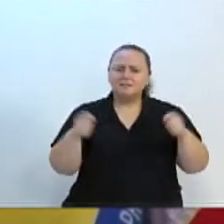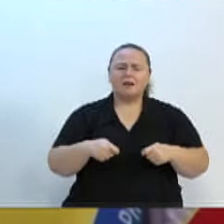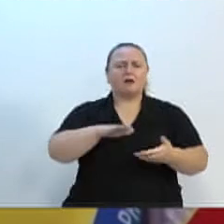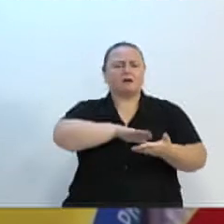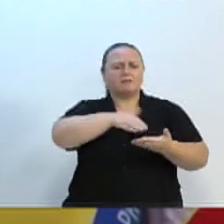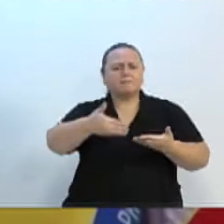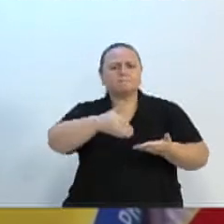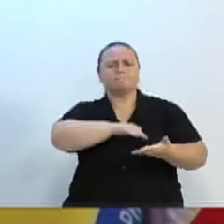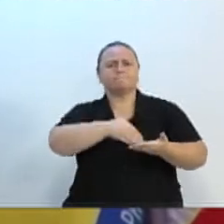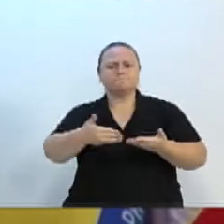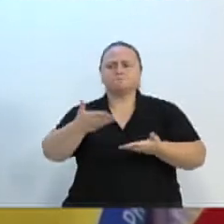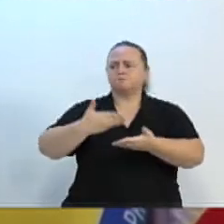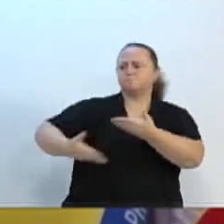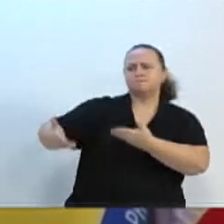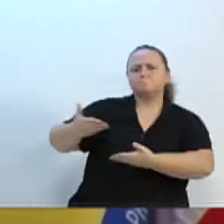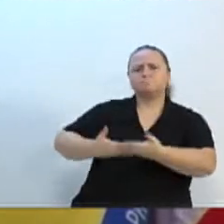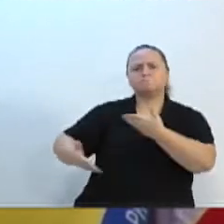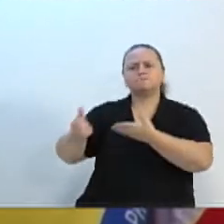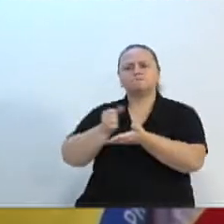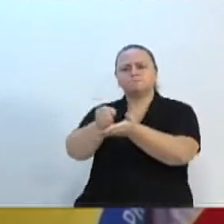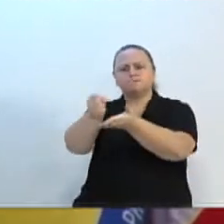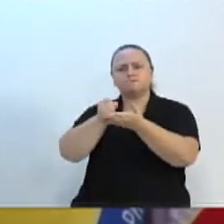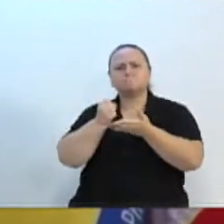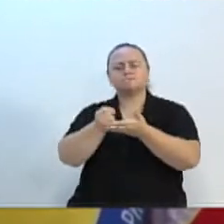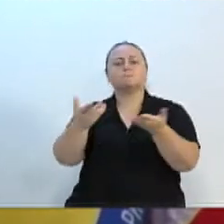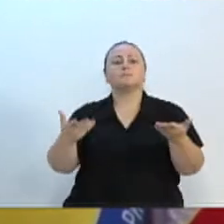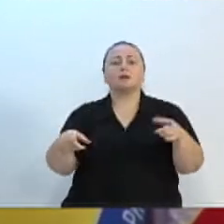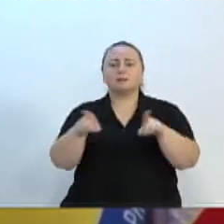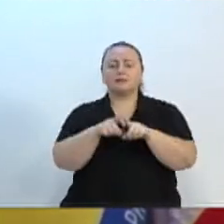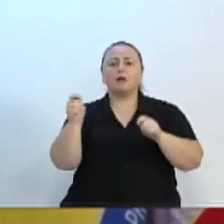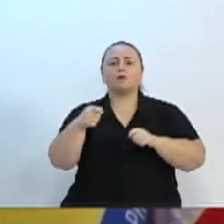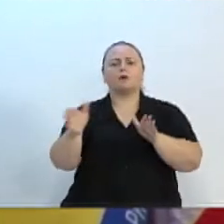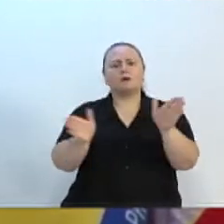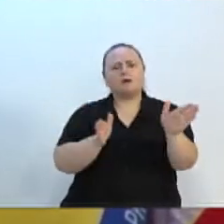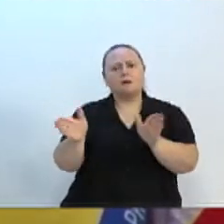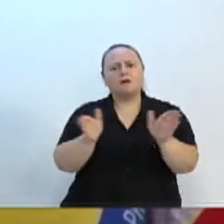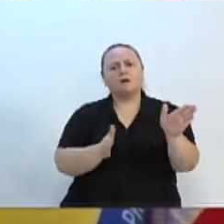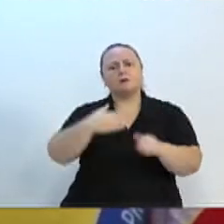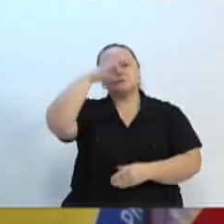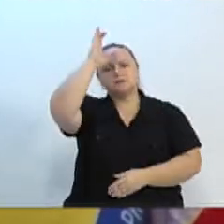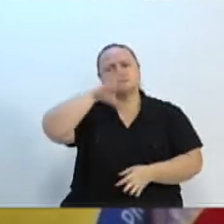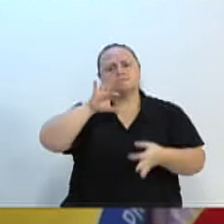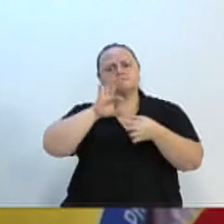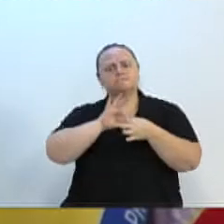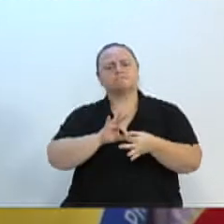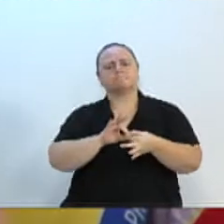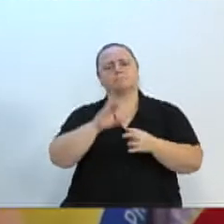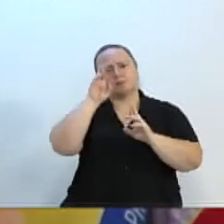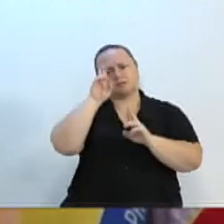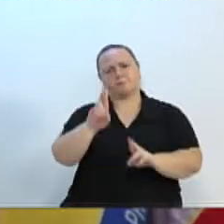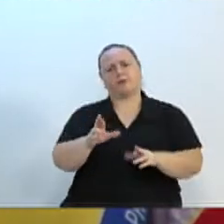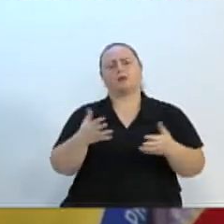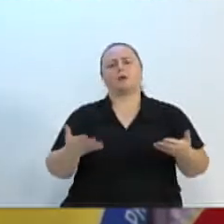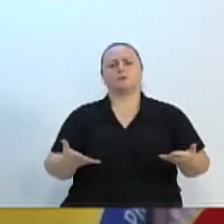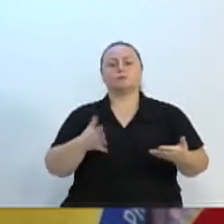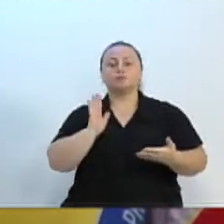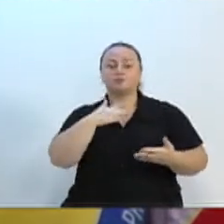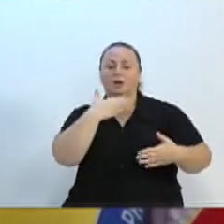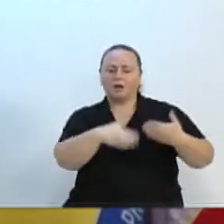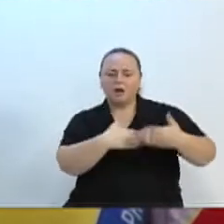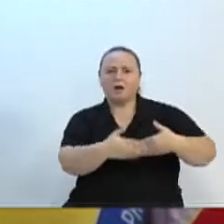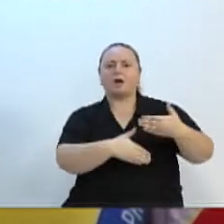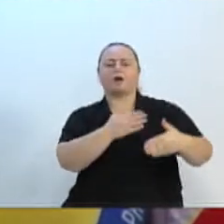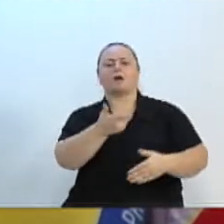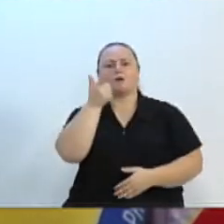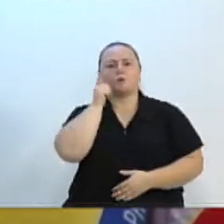da comunicação, possam ajudar, possam auxiliar e possam tornar o direito de cidadania dessas pessoas respeitado. Nós avançamos aqui nos últimos tempos,